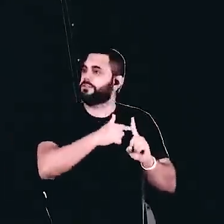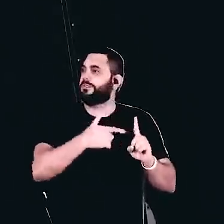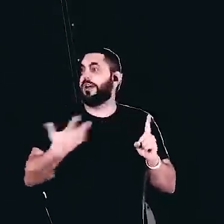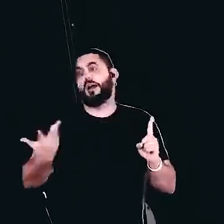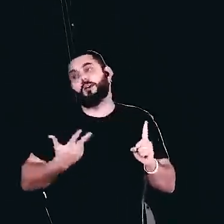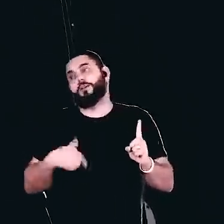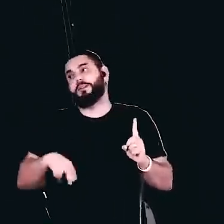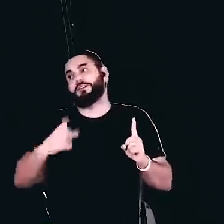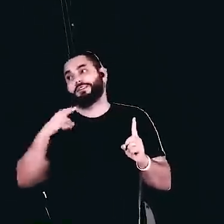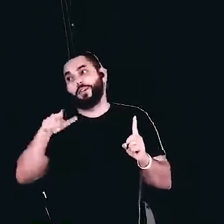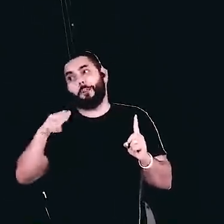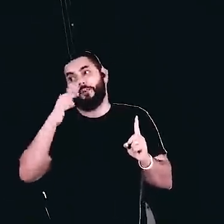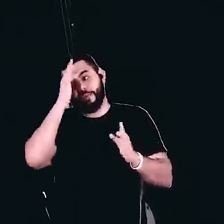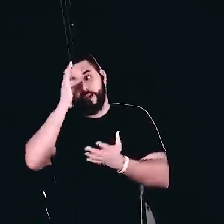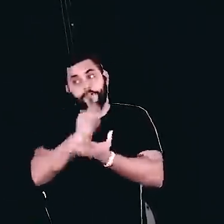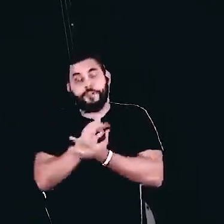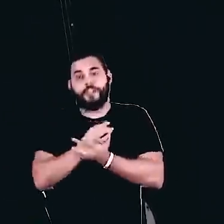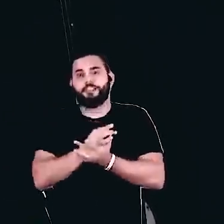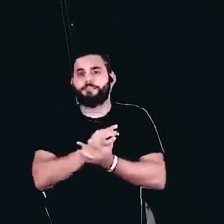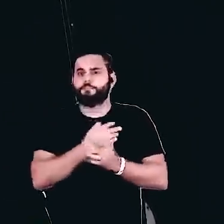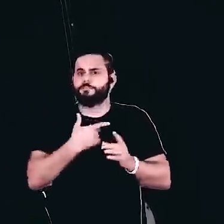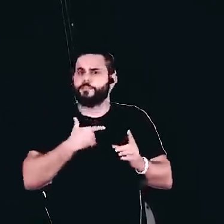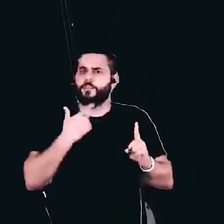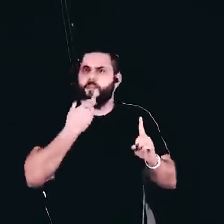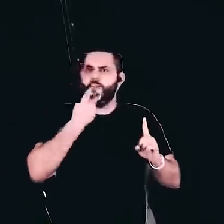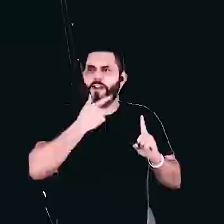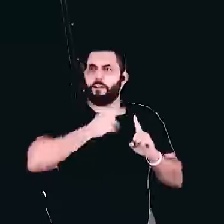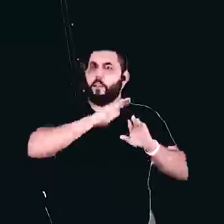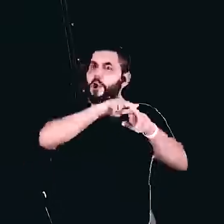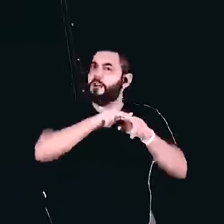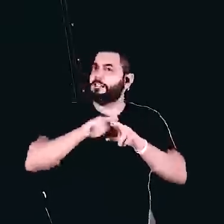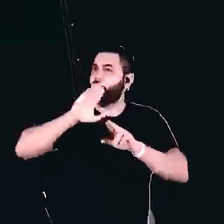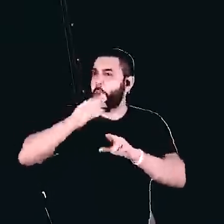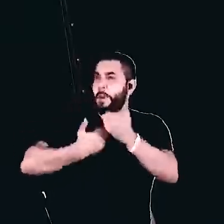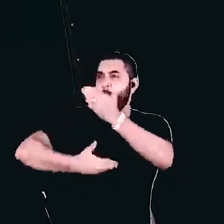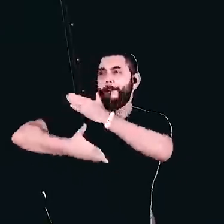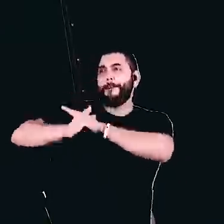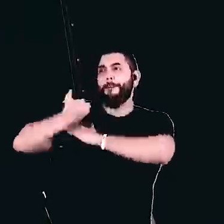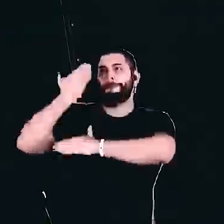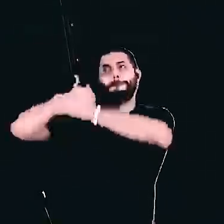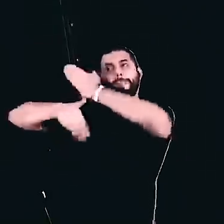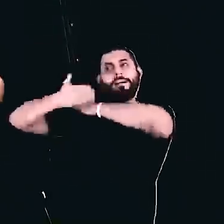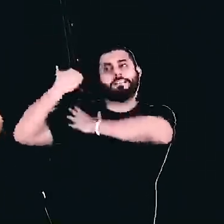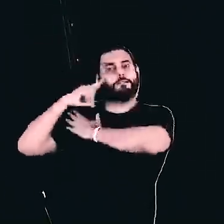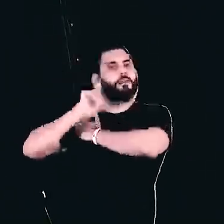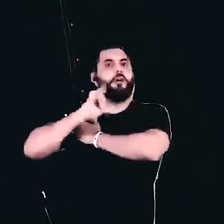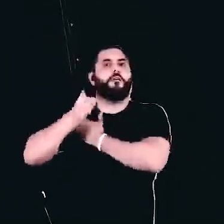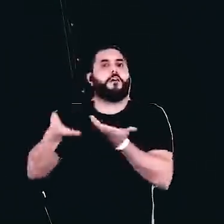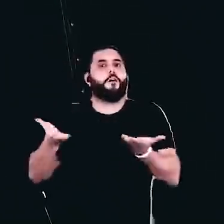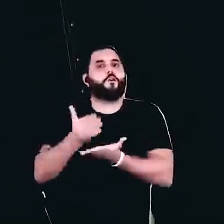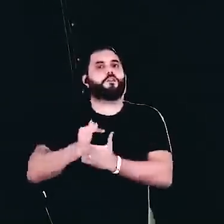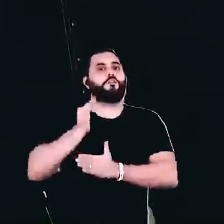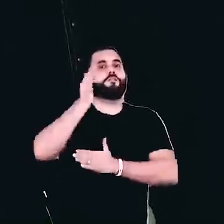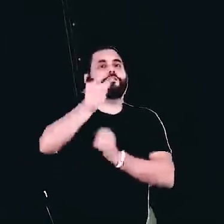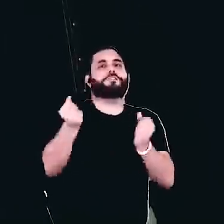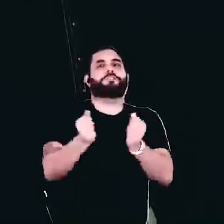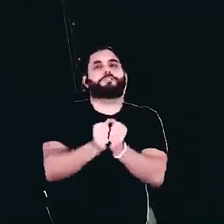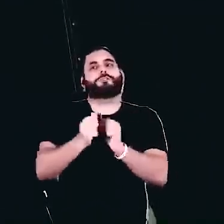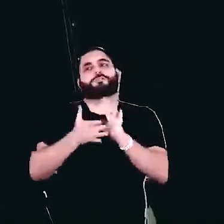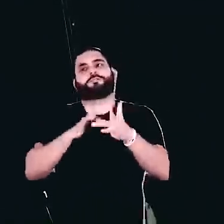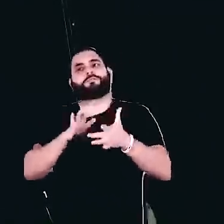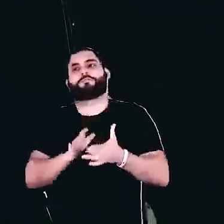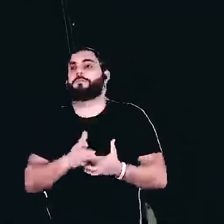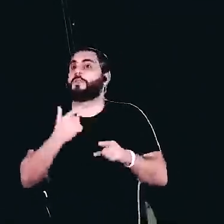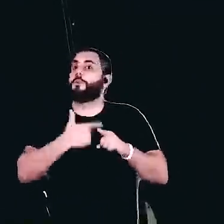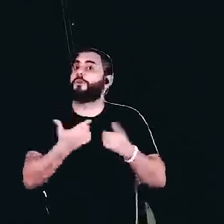nosso irmão na fé. Ou seja, a gente não trata ela pelo passado nem o que ela fez, mas pela nova posição que ela tem em Cristo Jesus. Porque